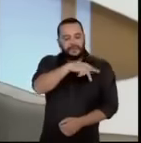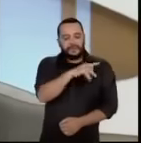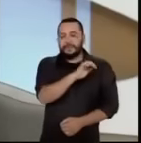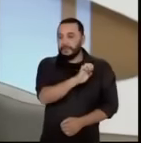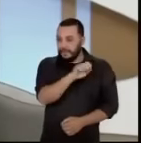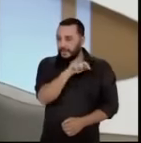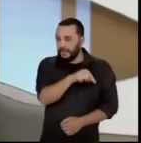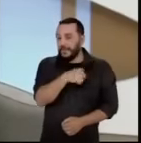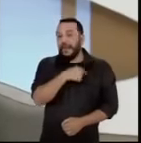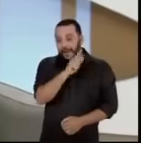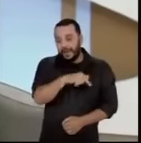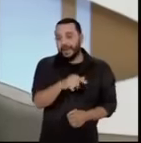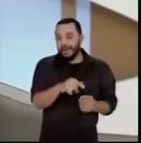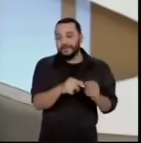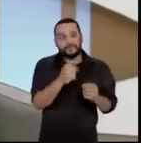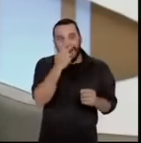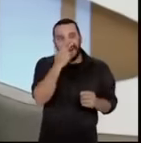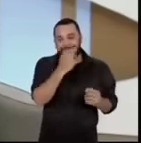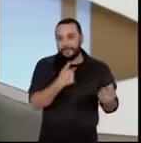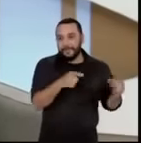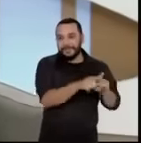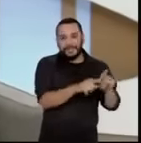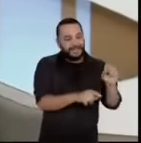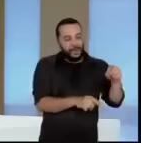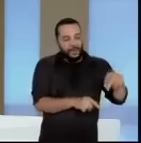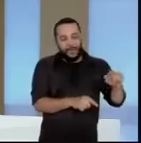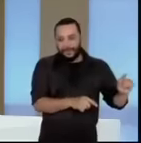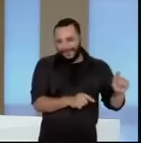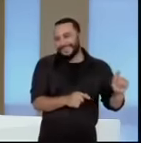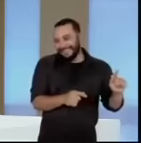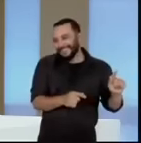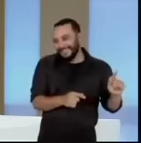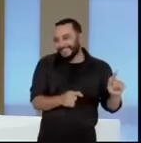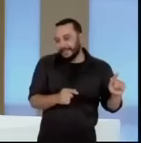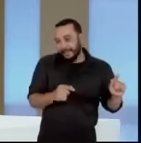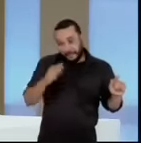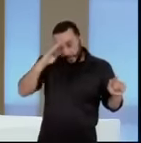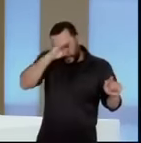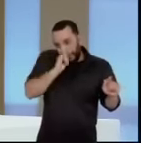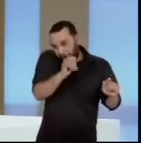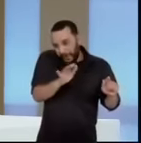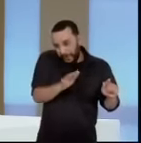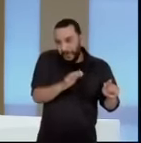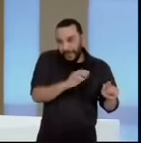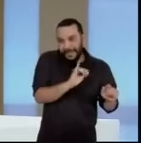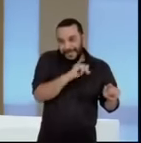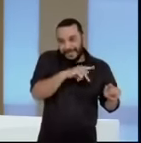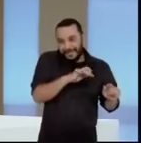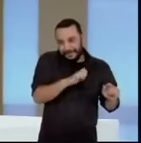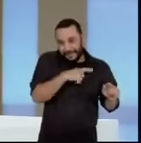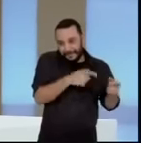serviço de alguma ONG, o que é muito comum. Palavras dele. E daí, semana passada, ele falou, quando se perguntou sobre o motivo das queimadas,